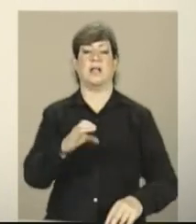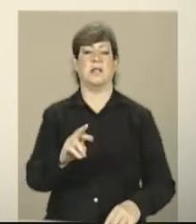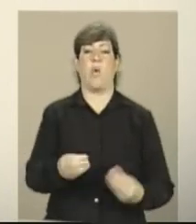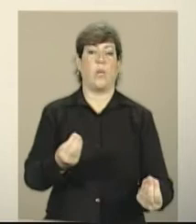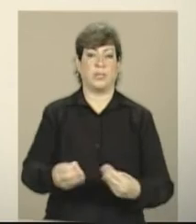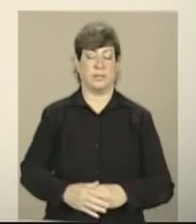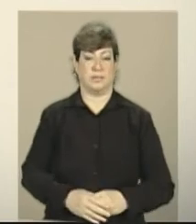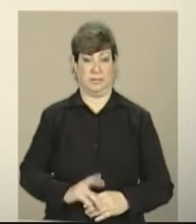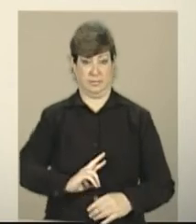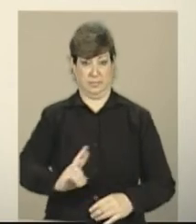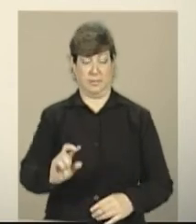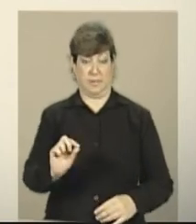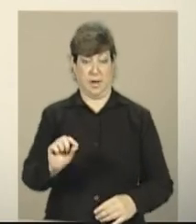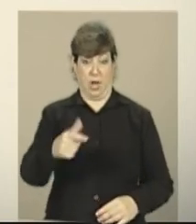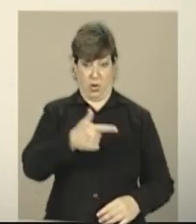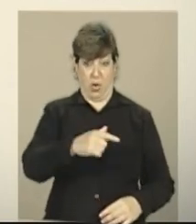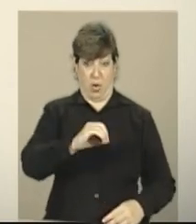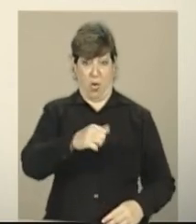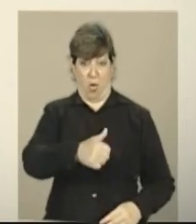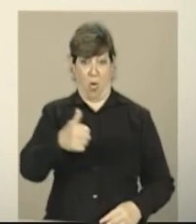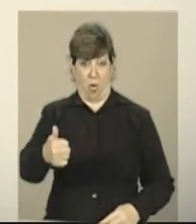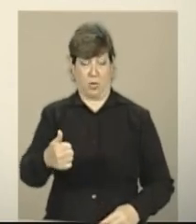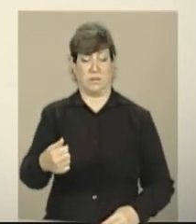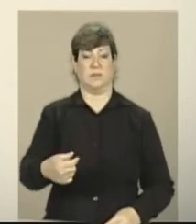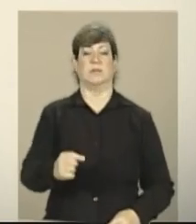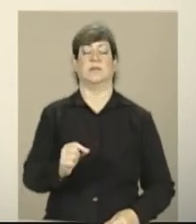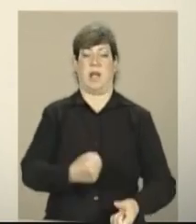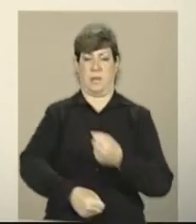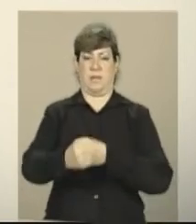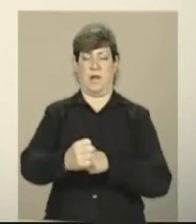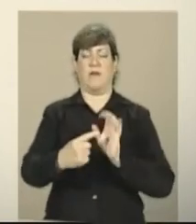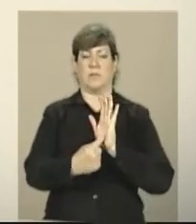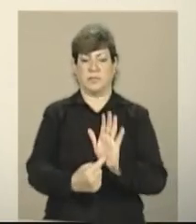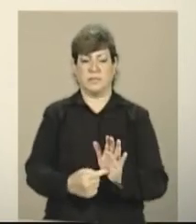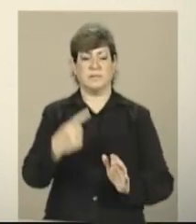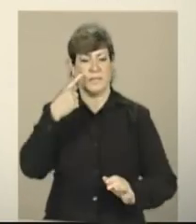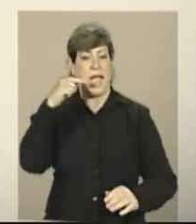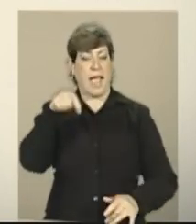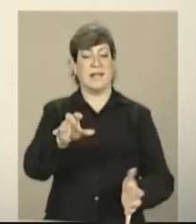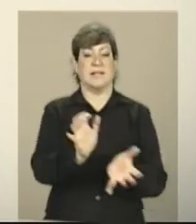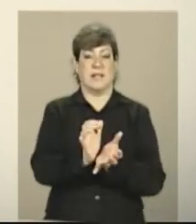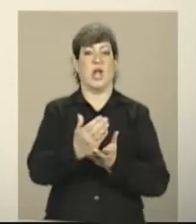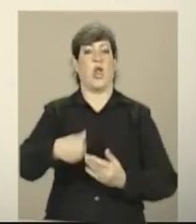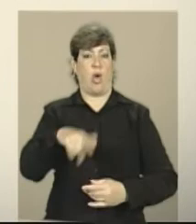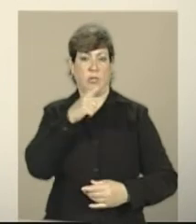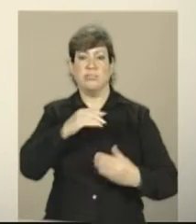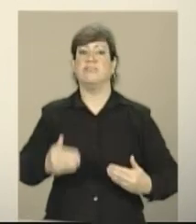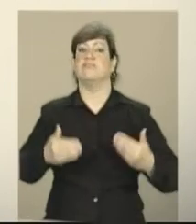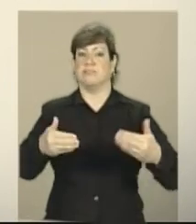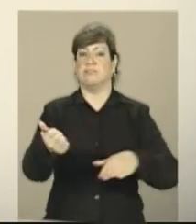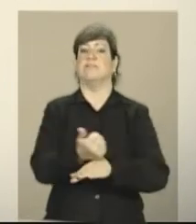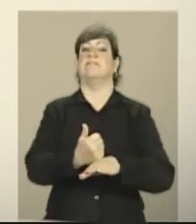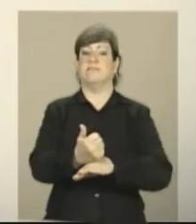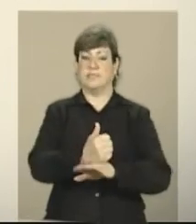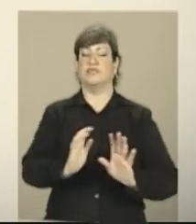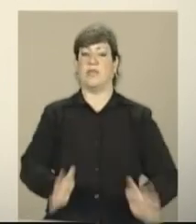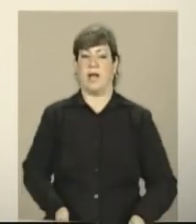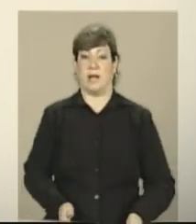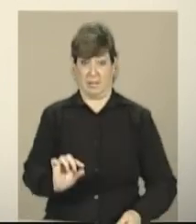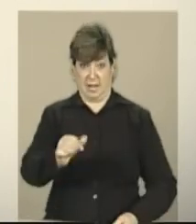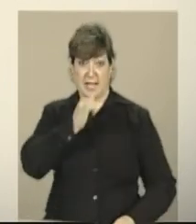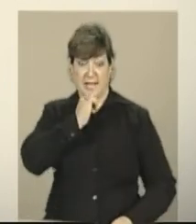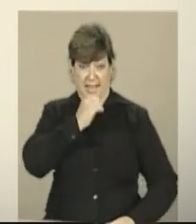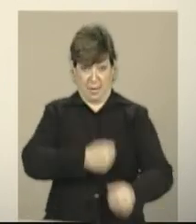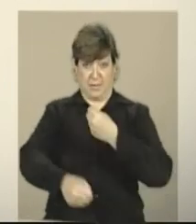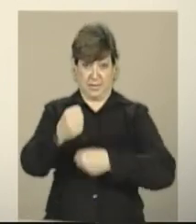oceano os resultados de 2011 mostra e também nessa área o seu nós avançamos no ano passado